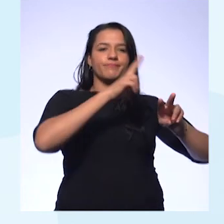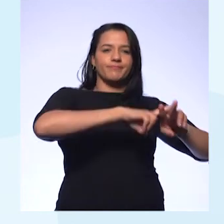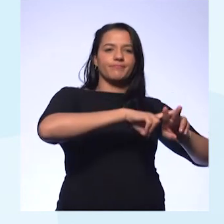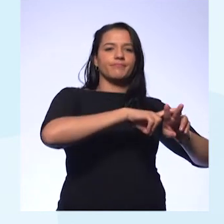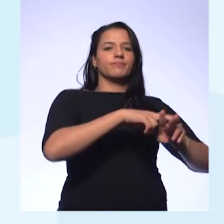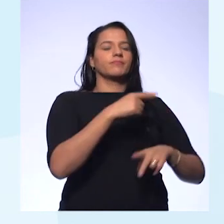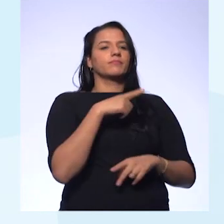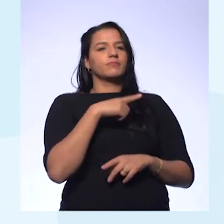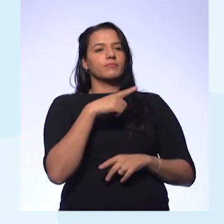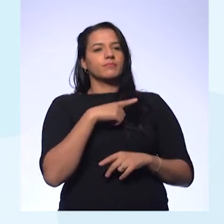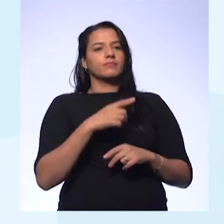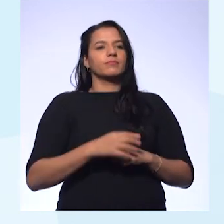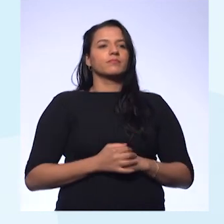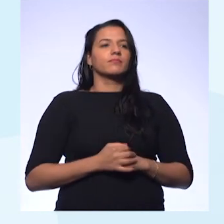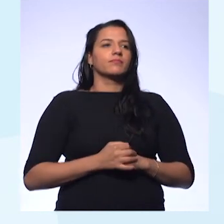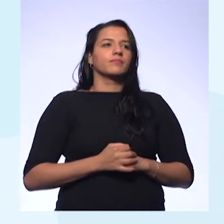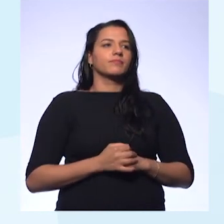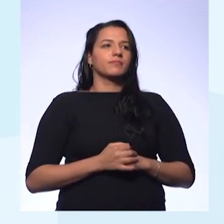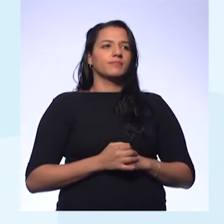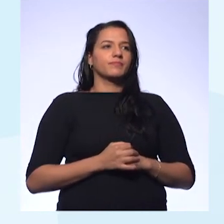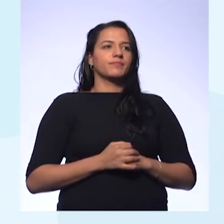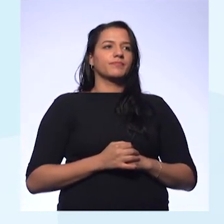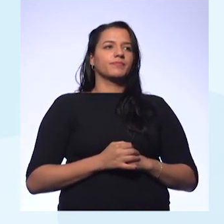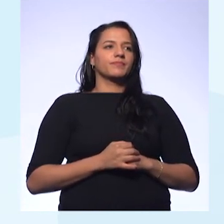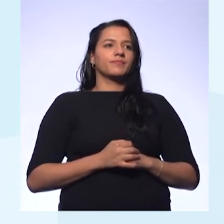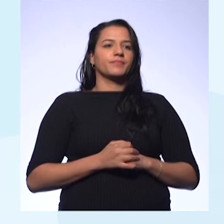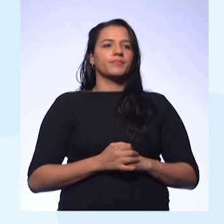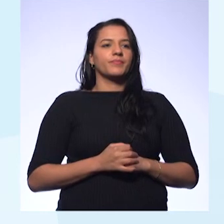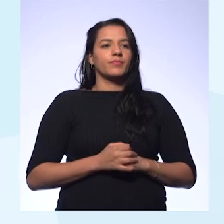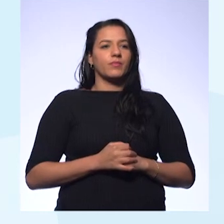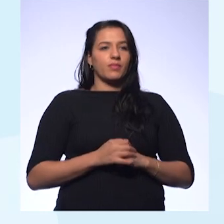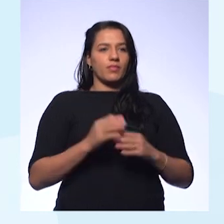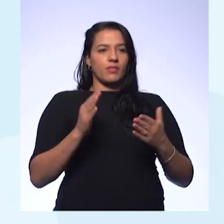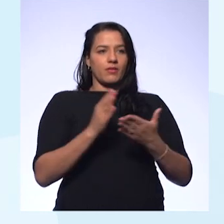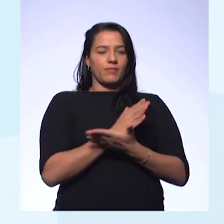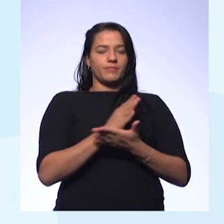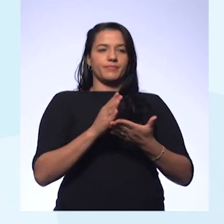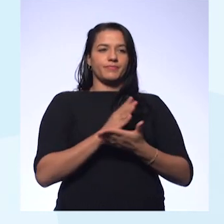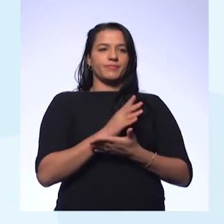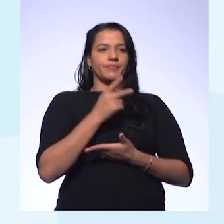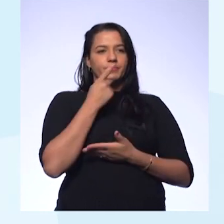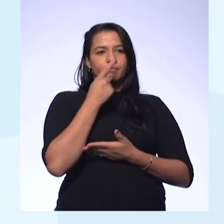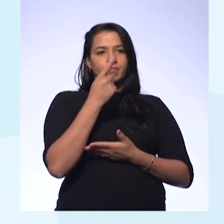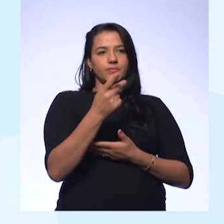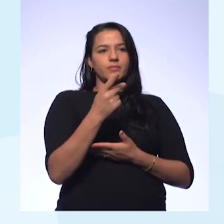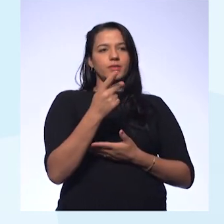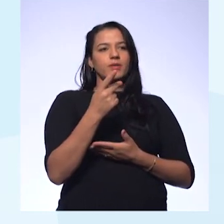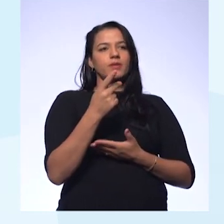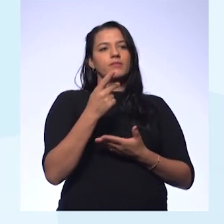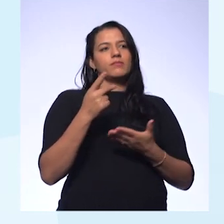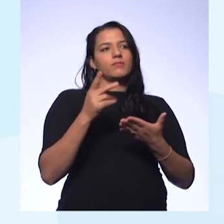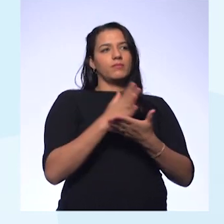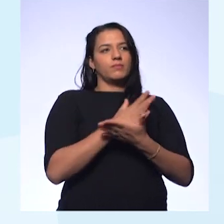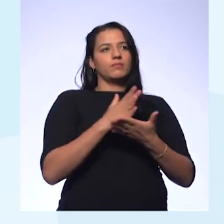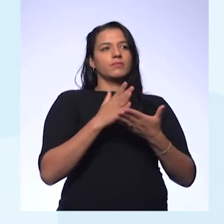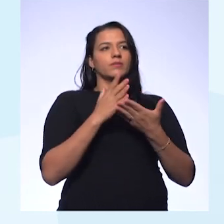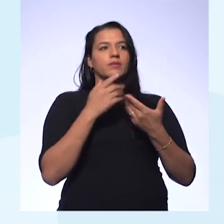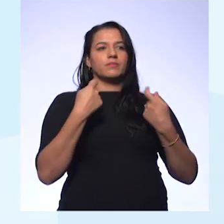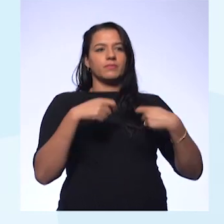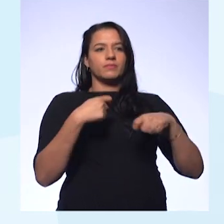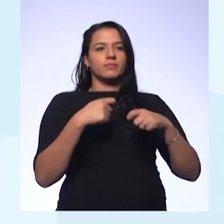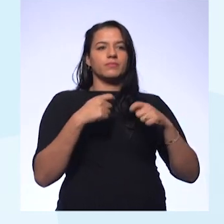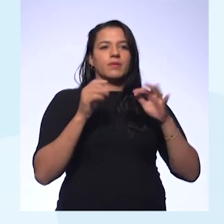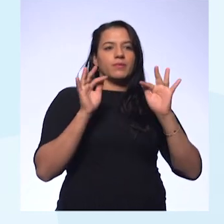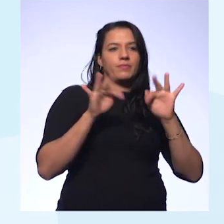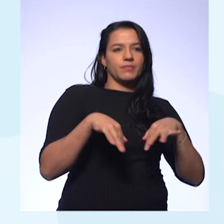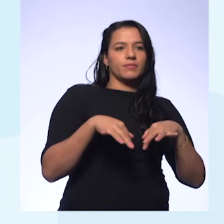estava reivindicando a anistia, ou seja, o perdão, a soltura desses participantes, desses tenentes punidos.